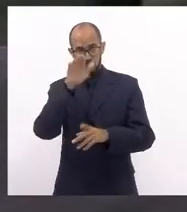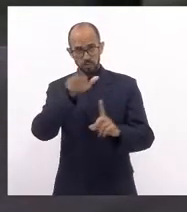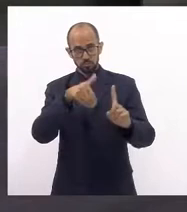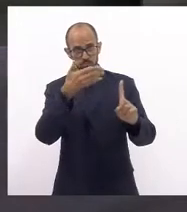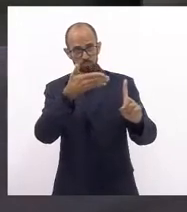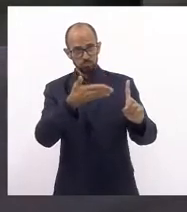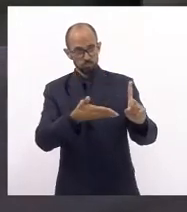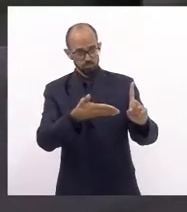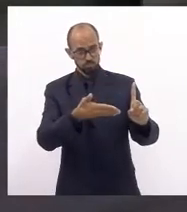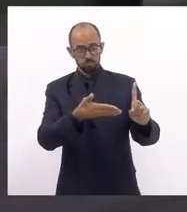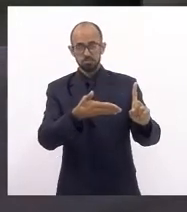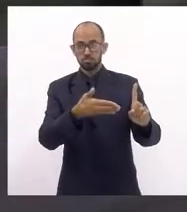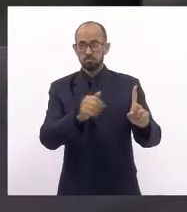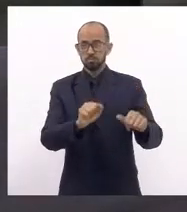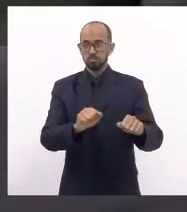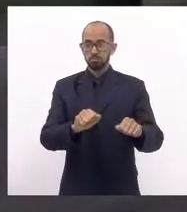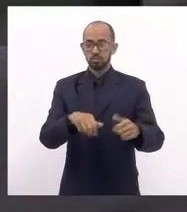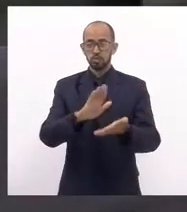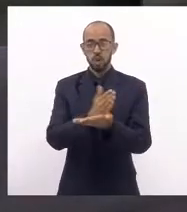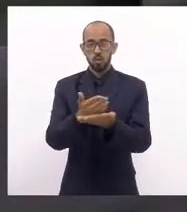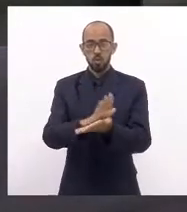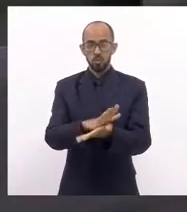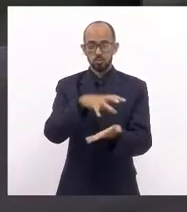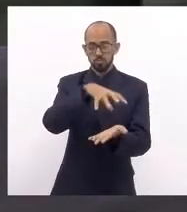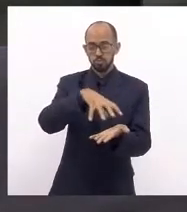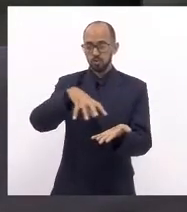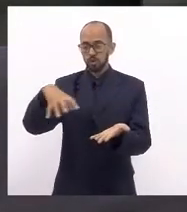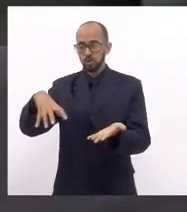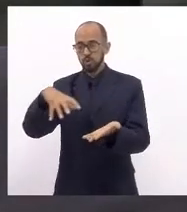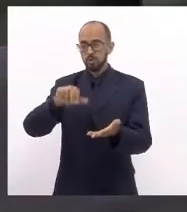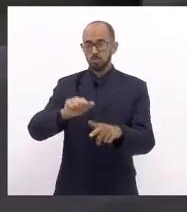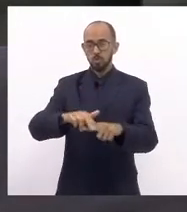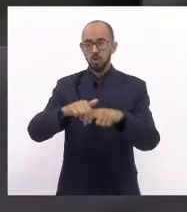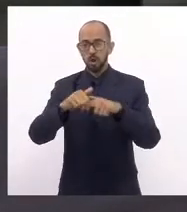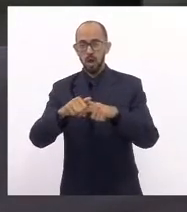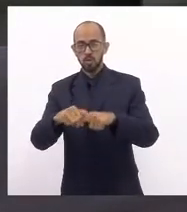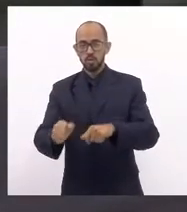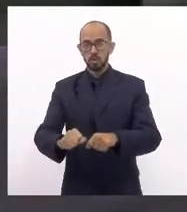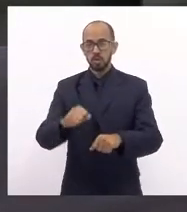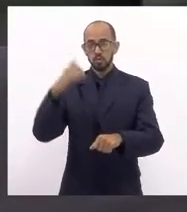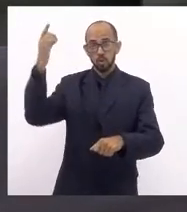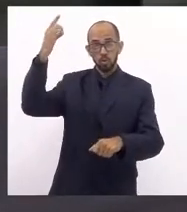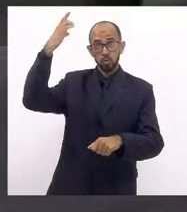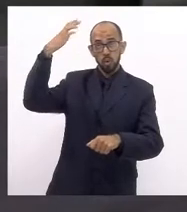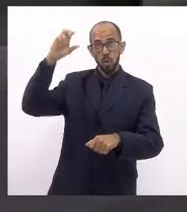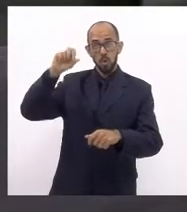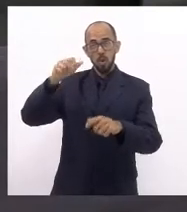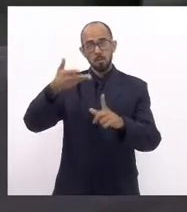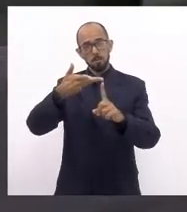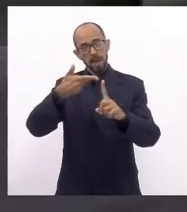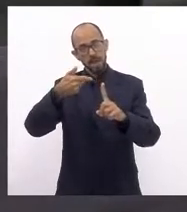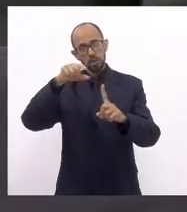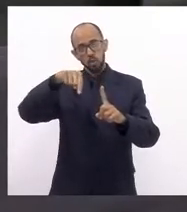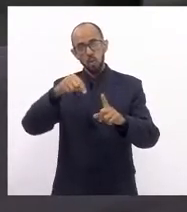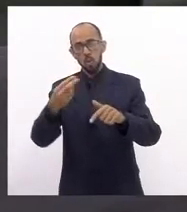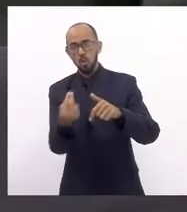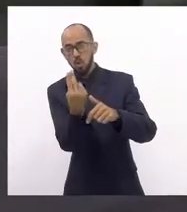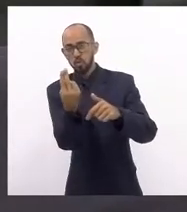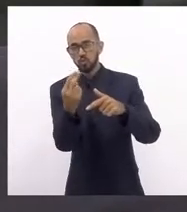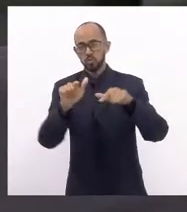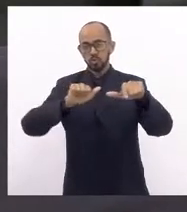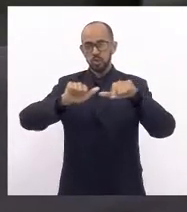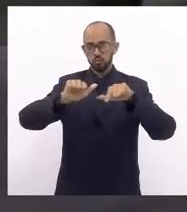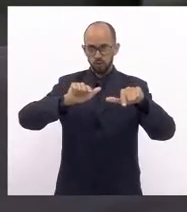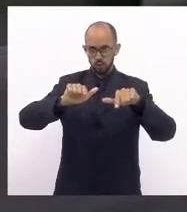se destacaram em determinada área por sua virtude, mérito ou serviço. Isso se trata de um